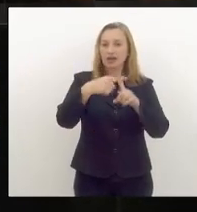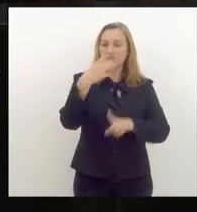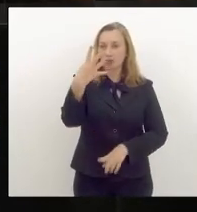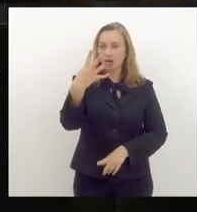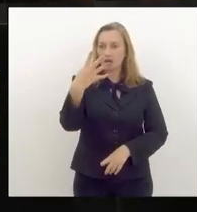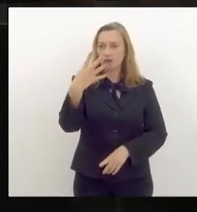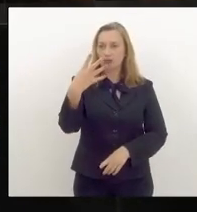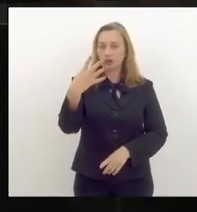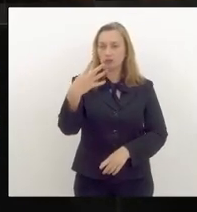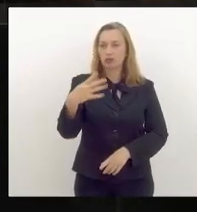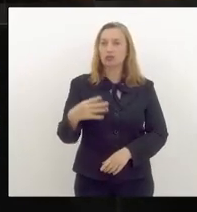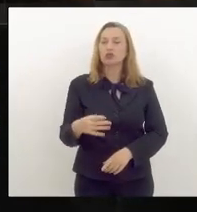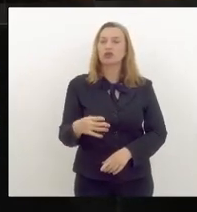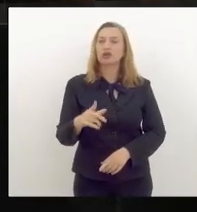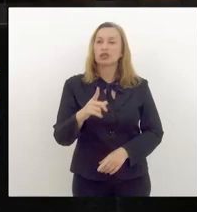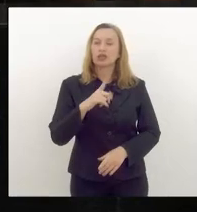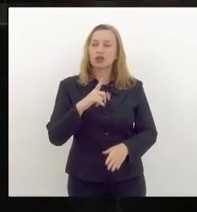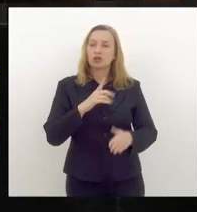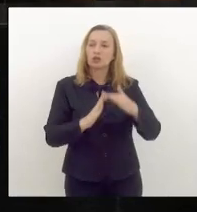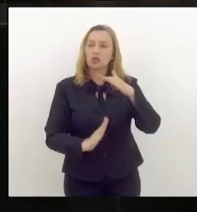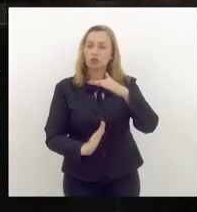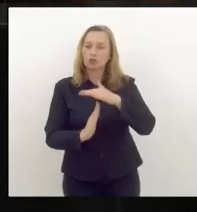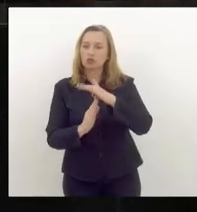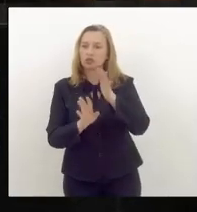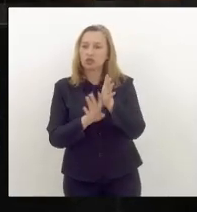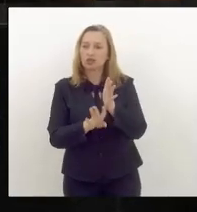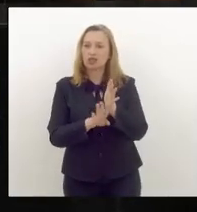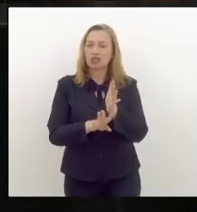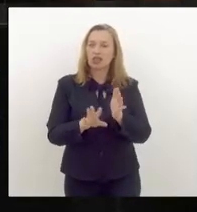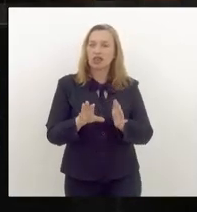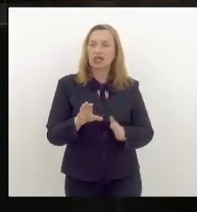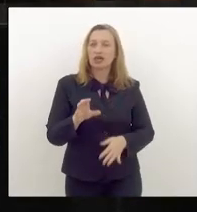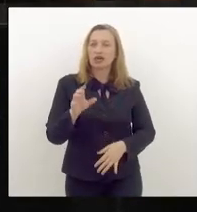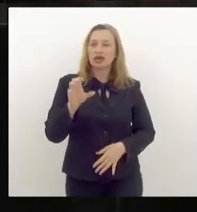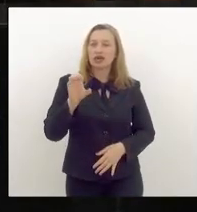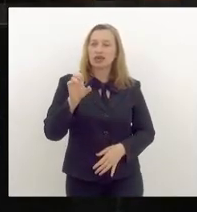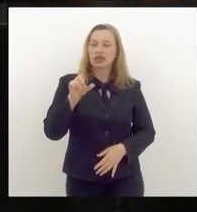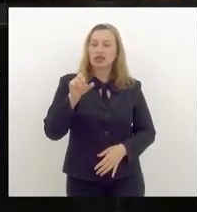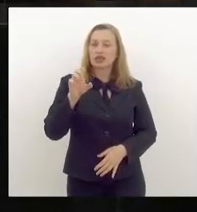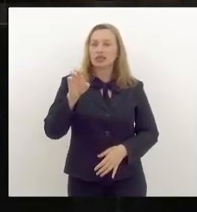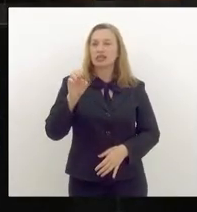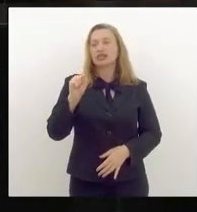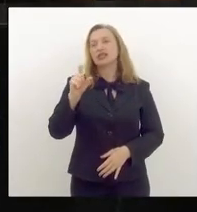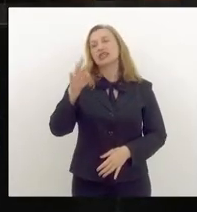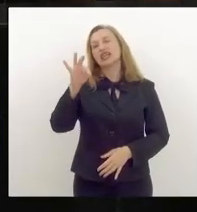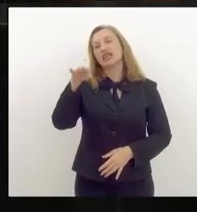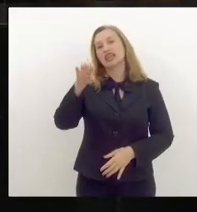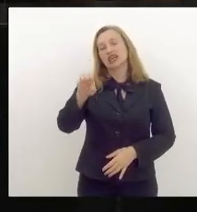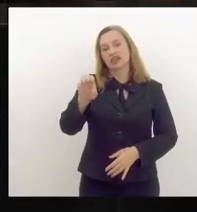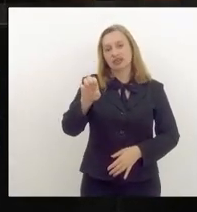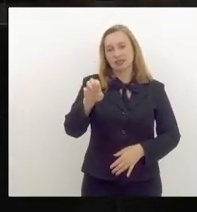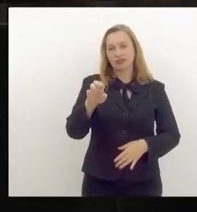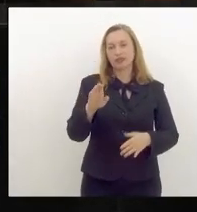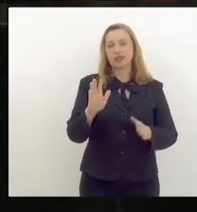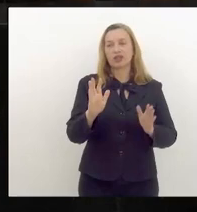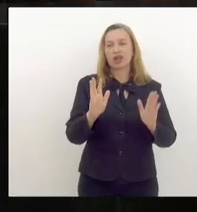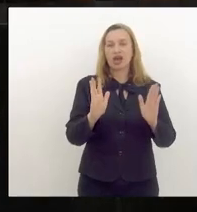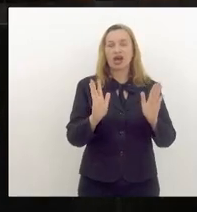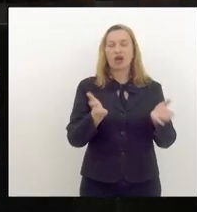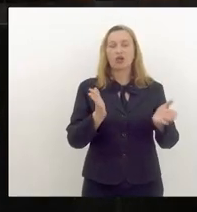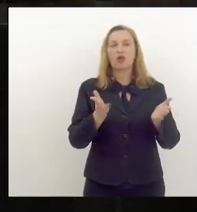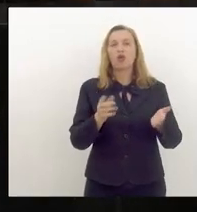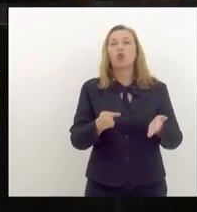tendo como teto a taxa SELIC para então pegou